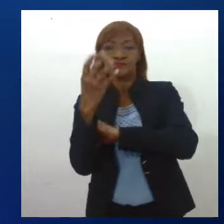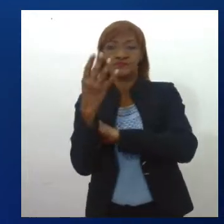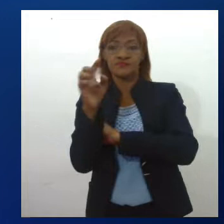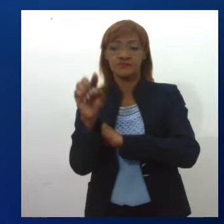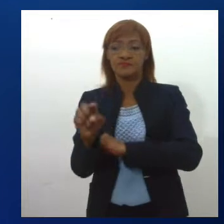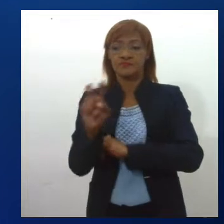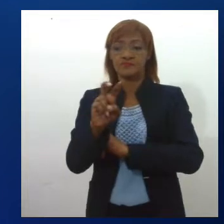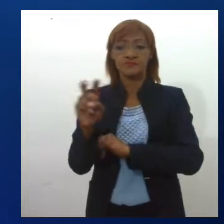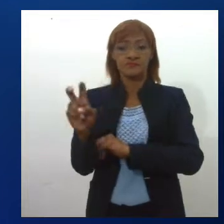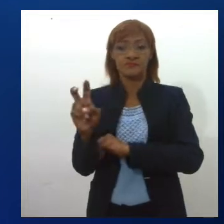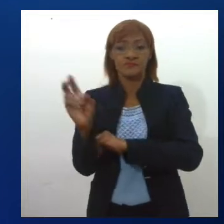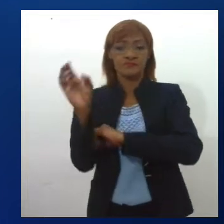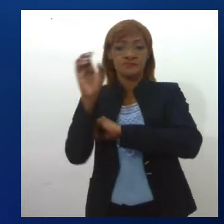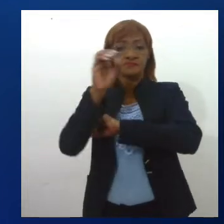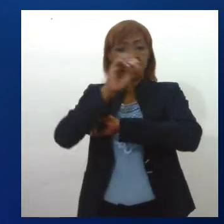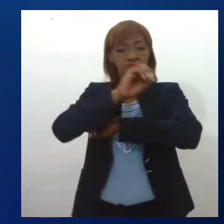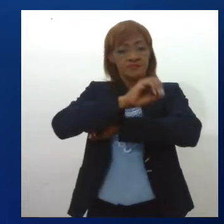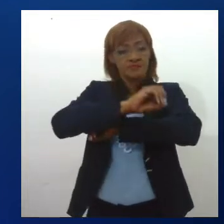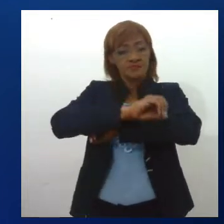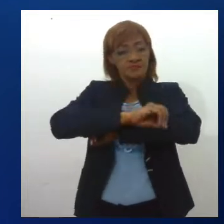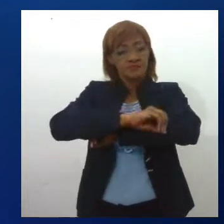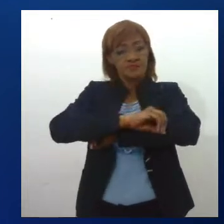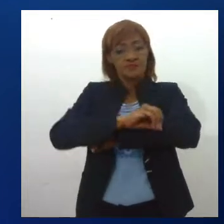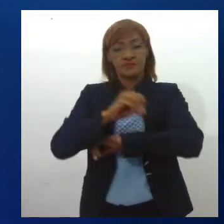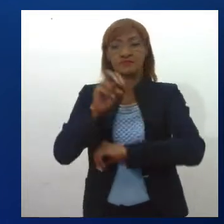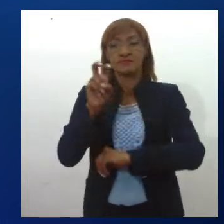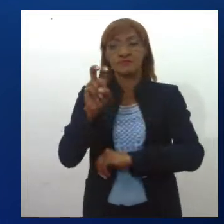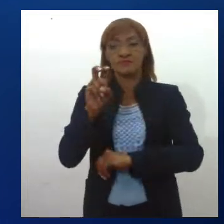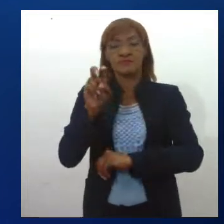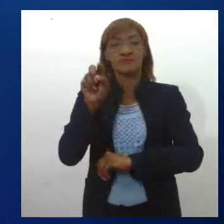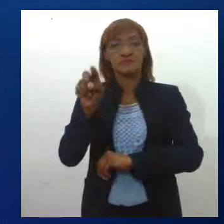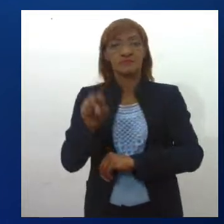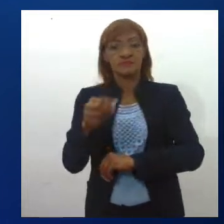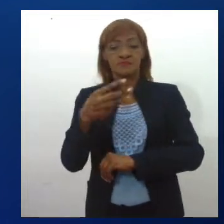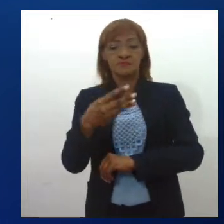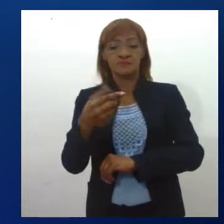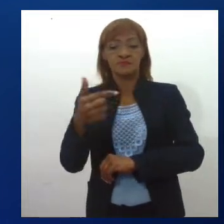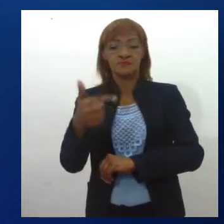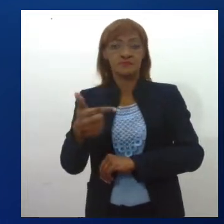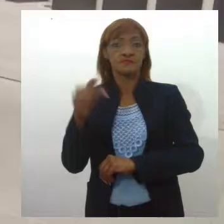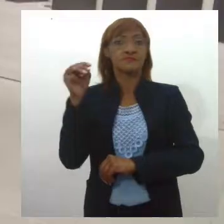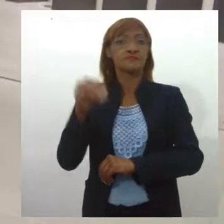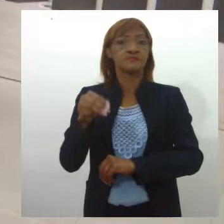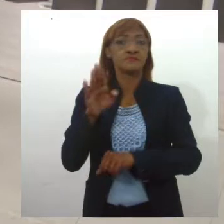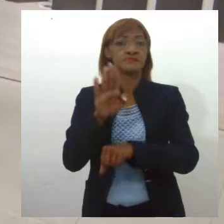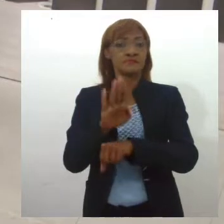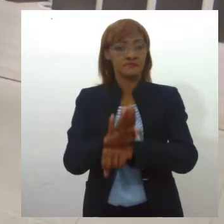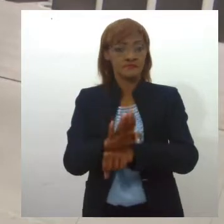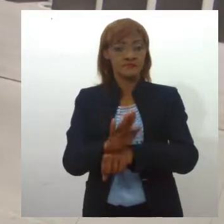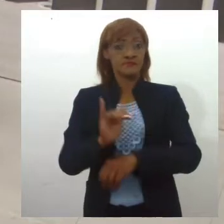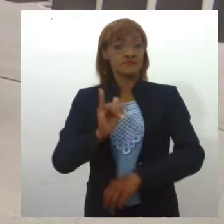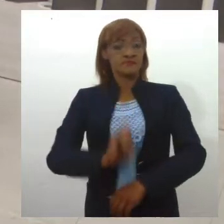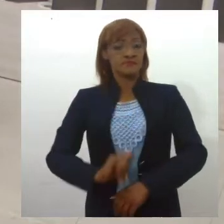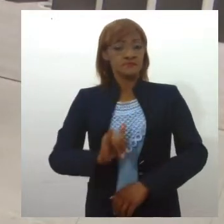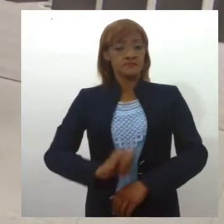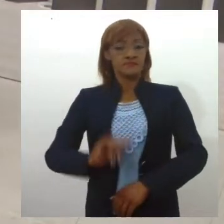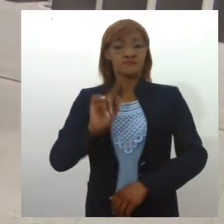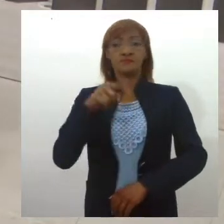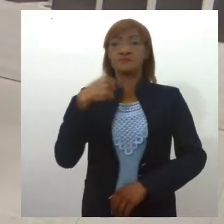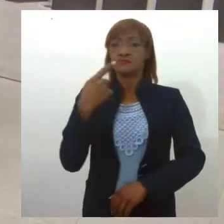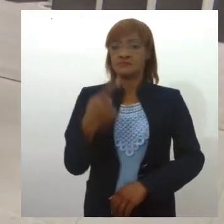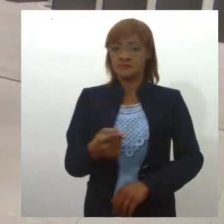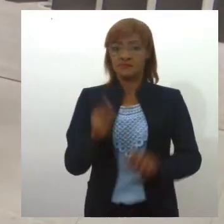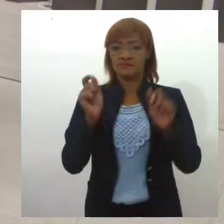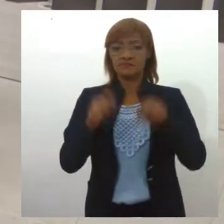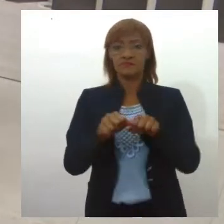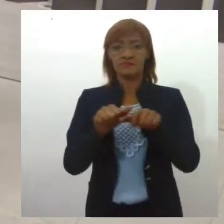e 55 minutos e deve se pôr às 5 horas e 32 minutos da tarde. Depois do intervalo, atualização dos